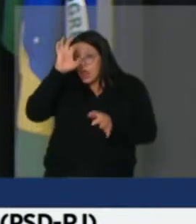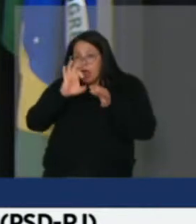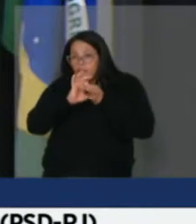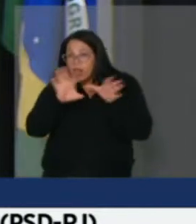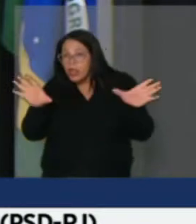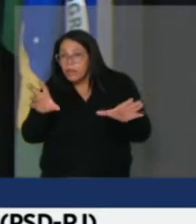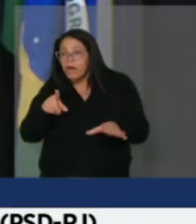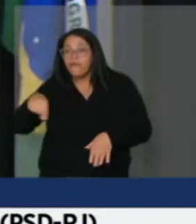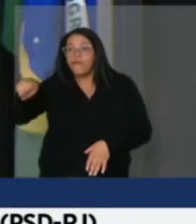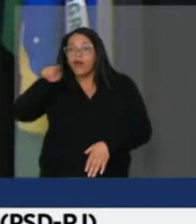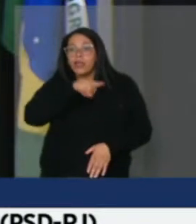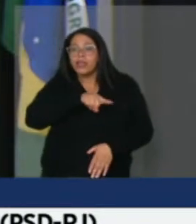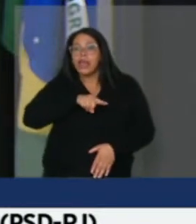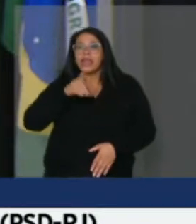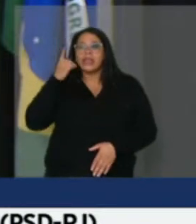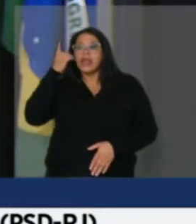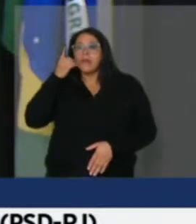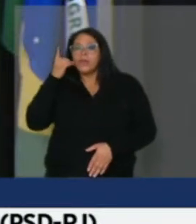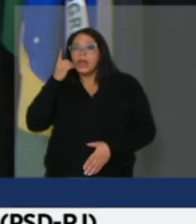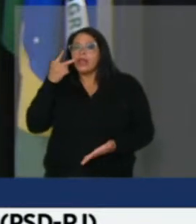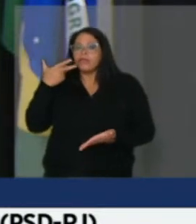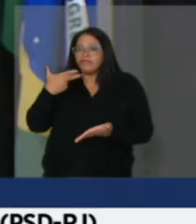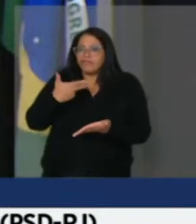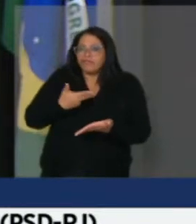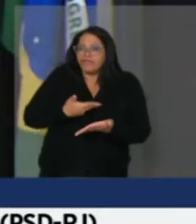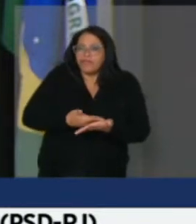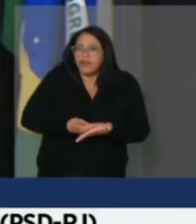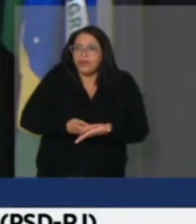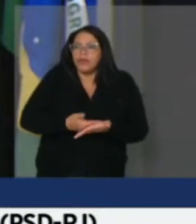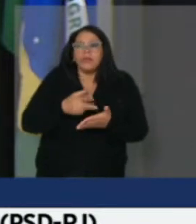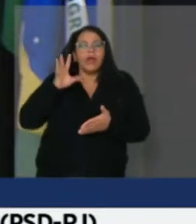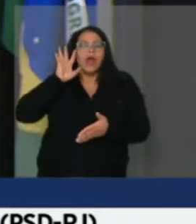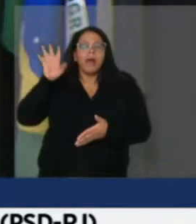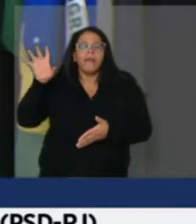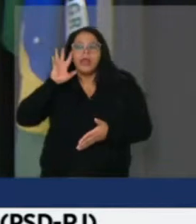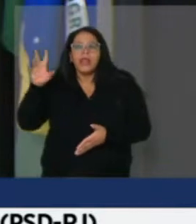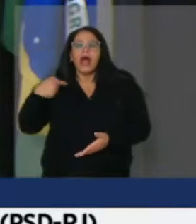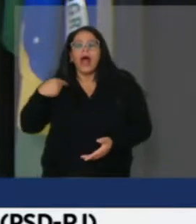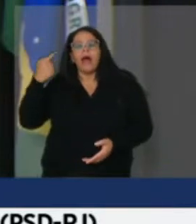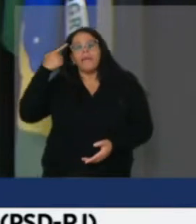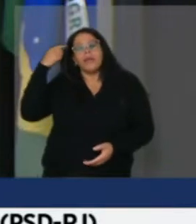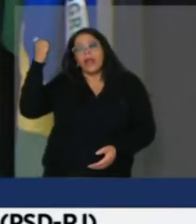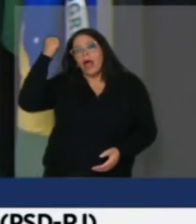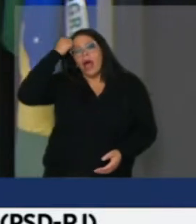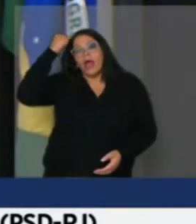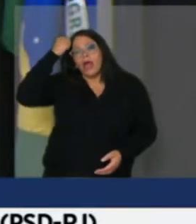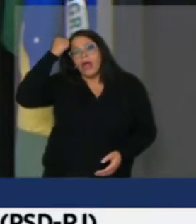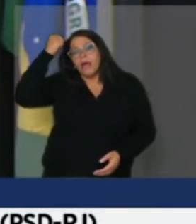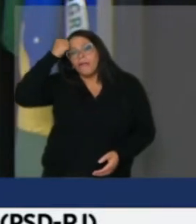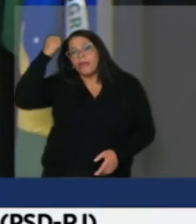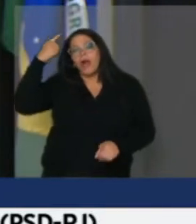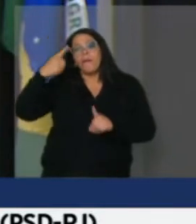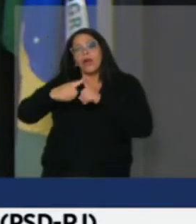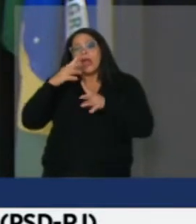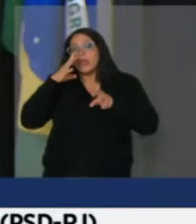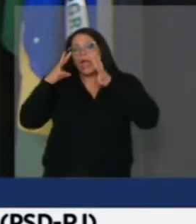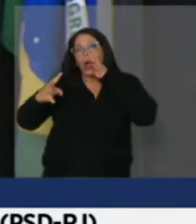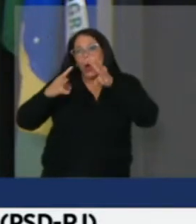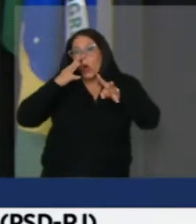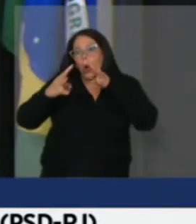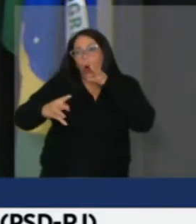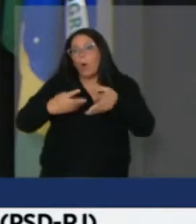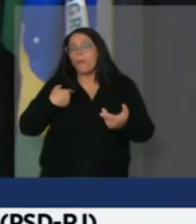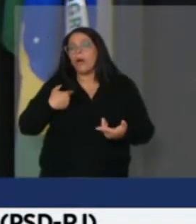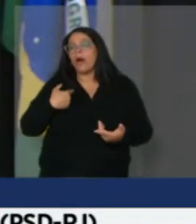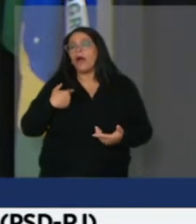vocês irão colocar a cabeça no travesseiro e vão se arrepender por ter condenado alguém que ainda